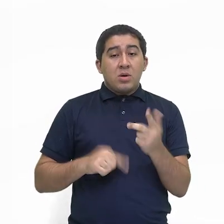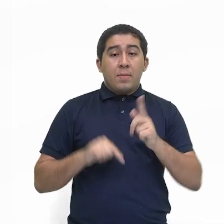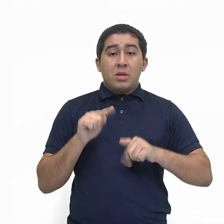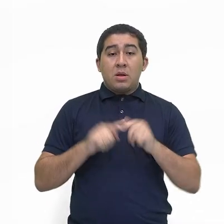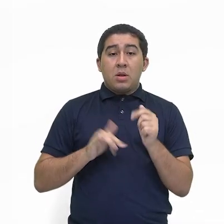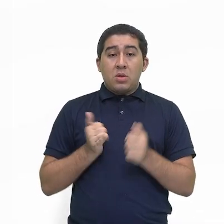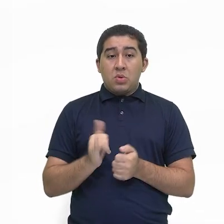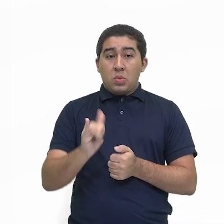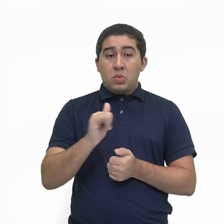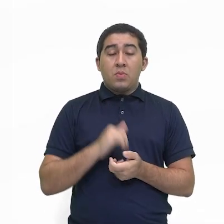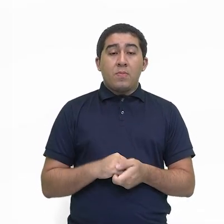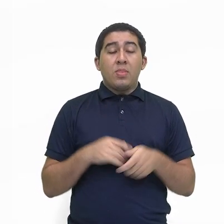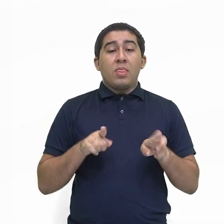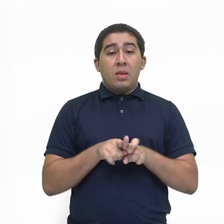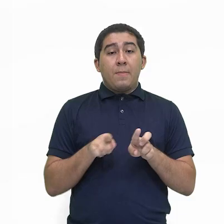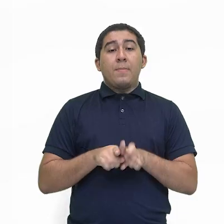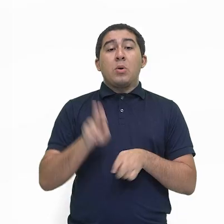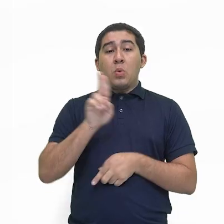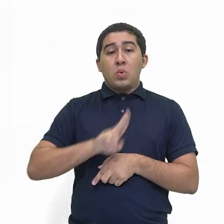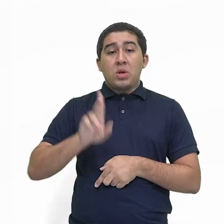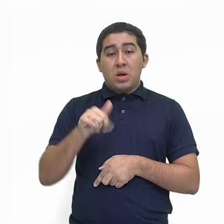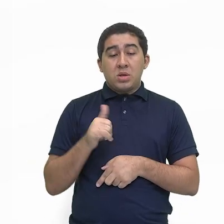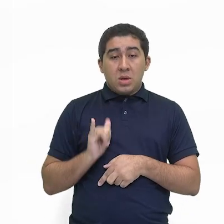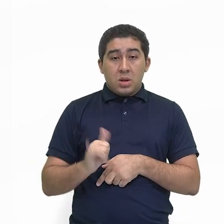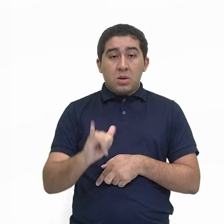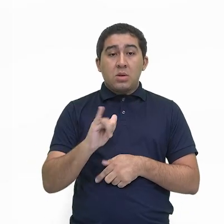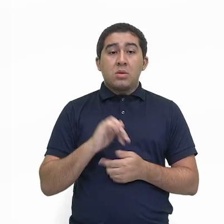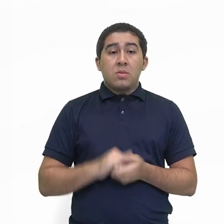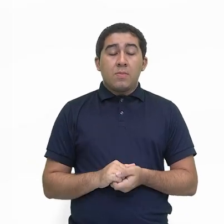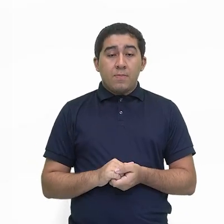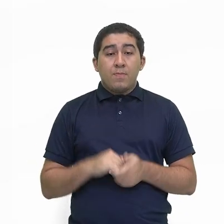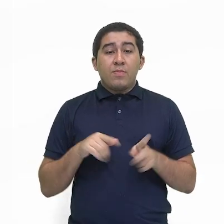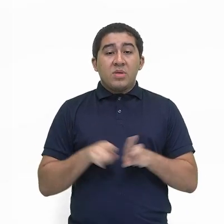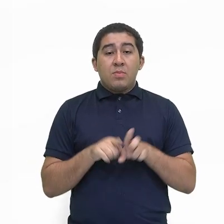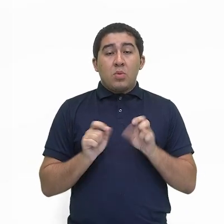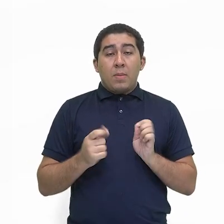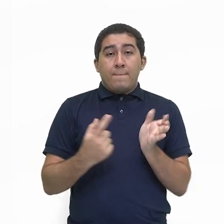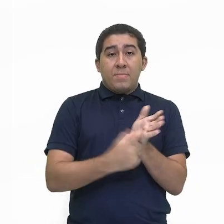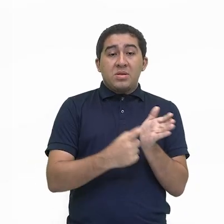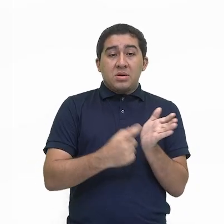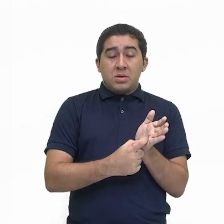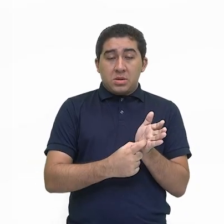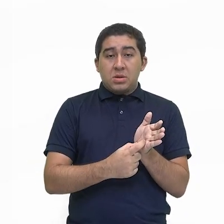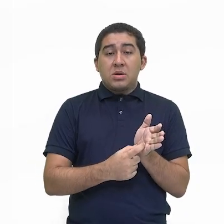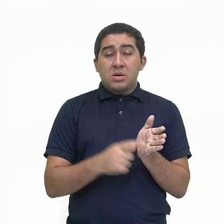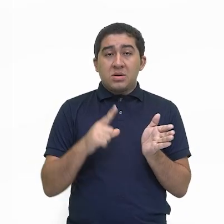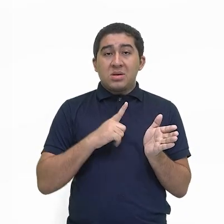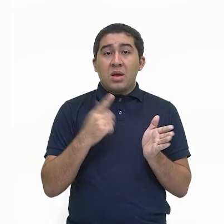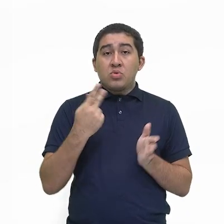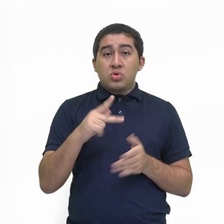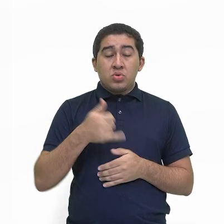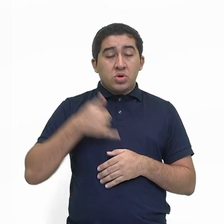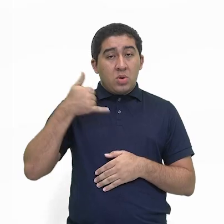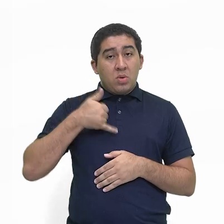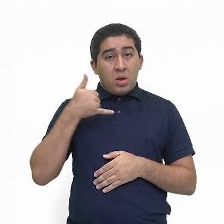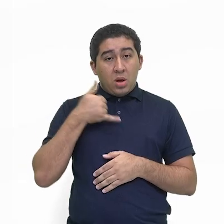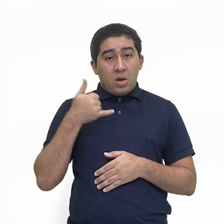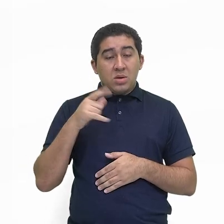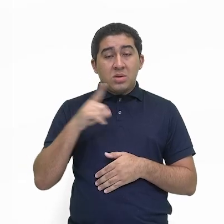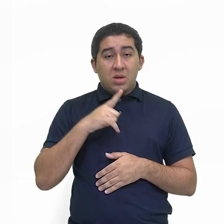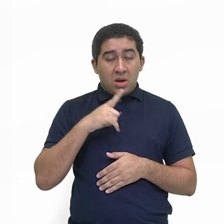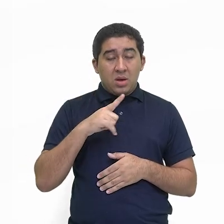aparelhos eletrônicos, né, se utiliza a eletroquímica, carregamento de baterias do seu celular, tá,